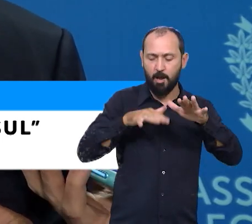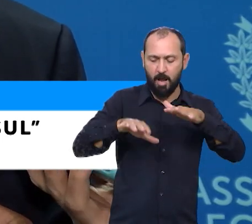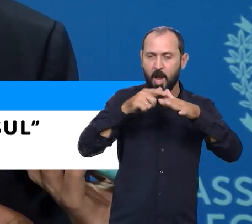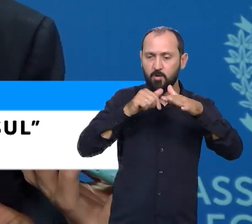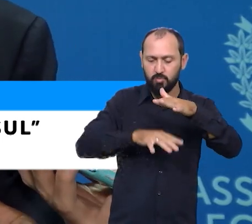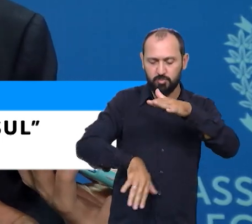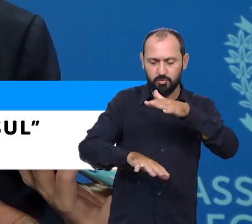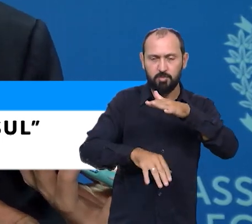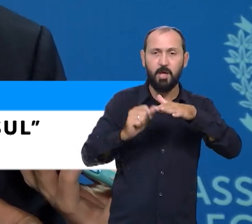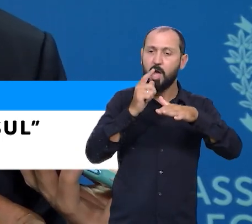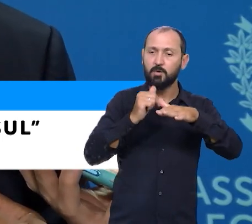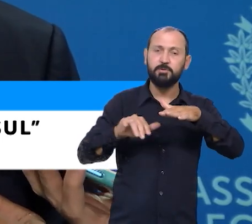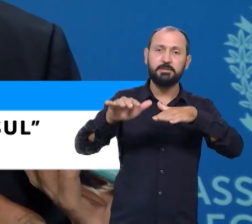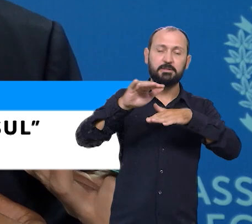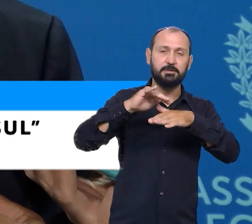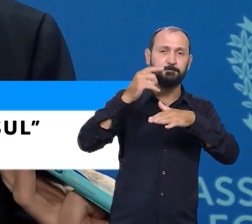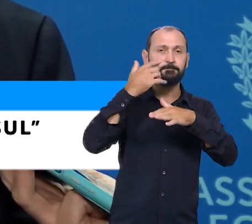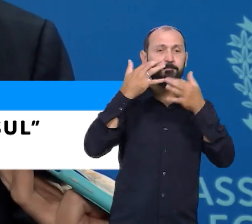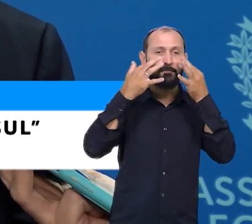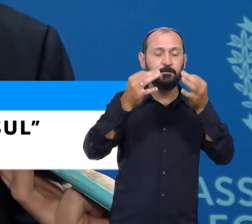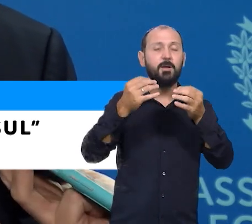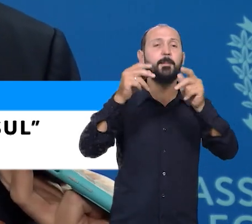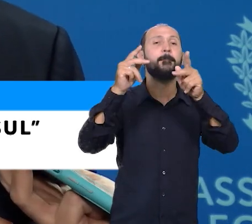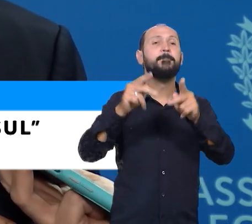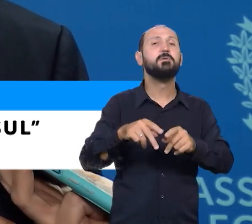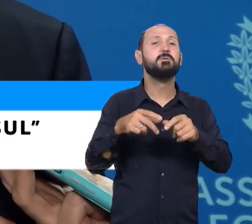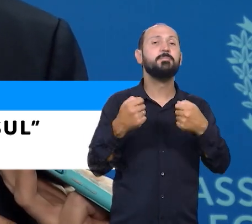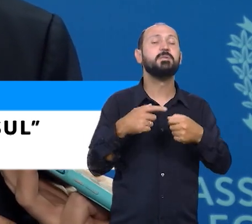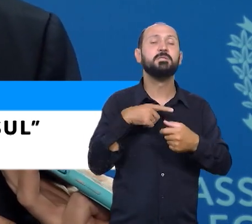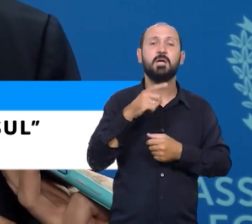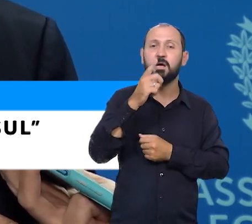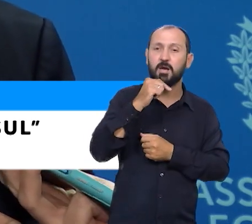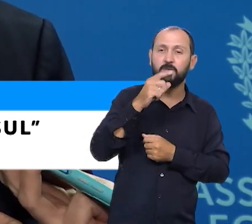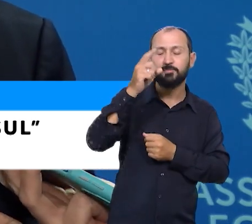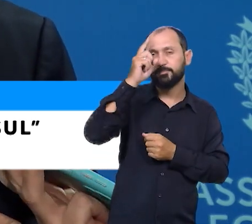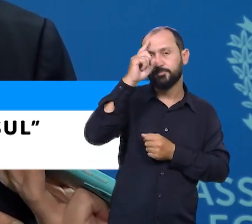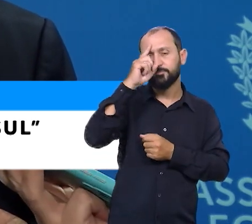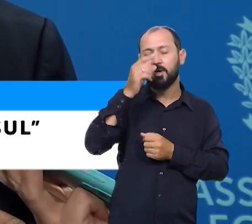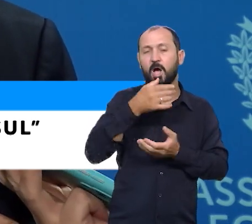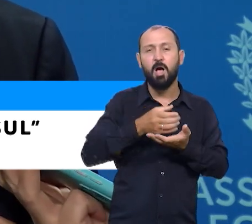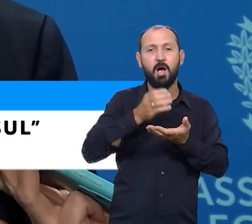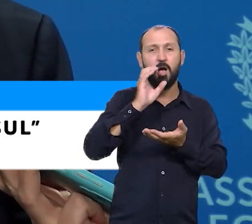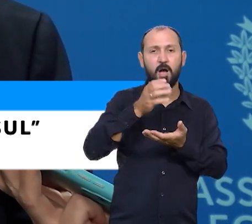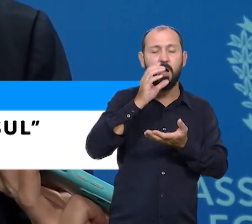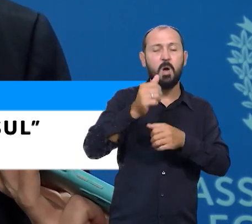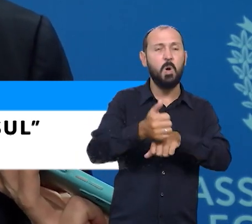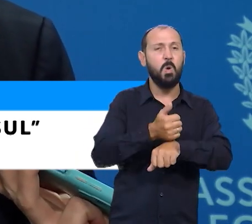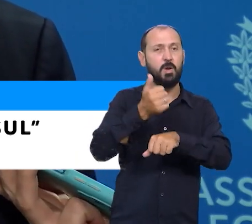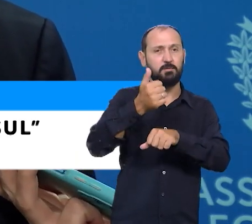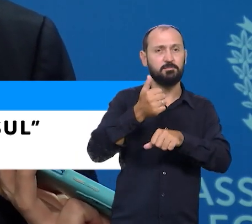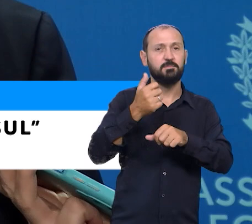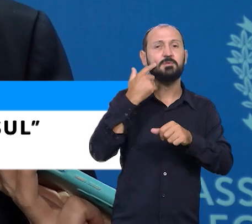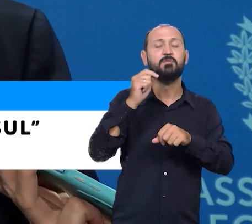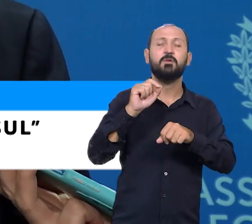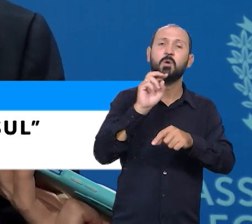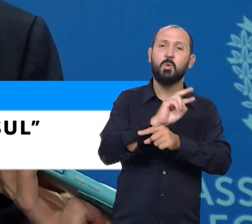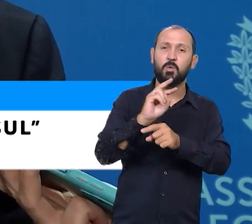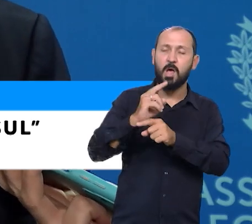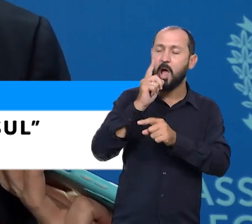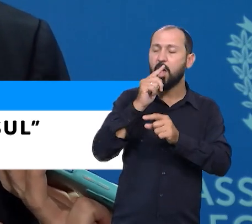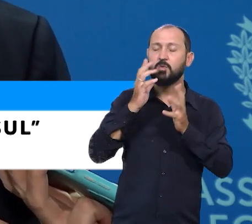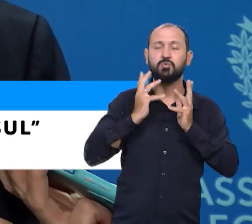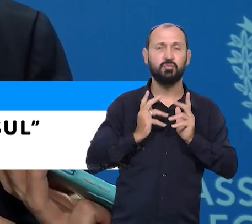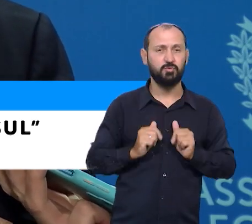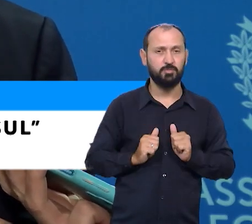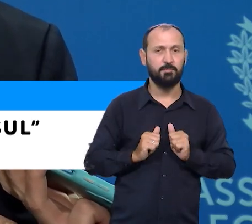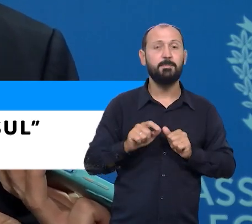nosso aquífero, a água subterrânea, a água superficial. Então a gente tem que olhar para a população, que precisa de água cotidianamente para beber e precisa de água de qualidade, então nós estamos falando em